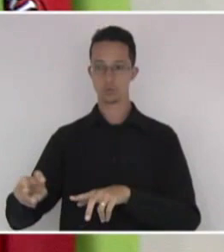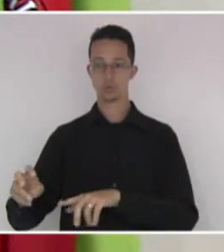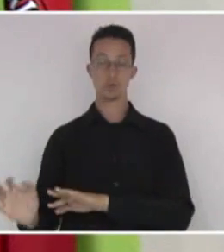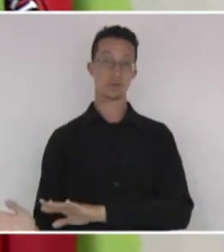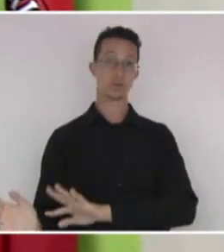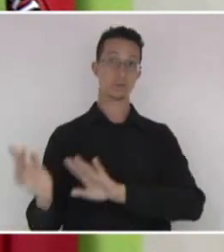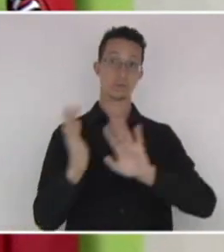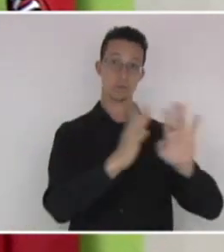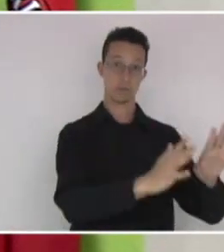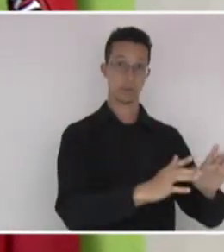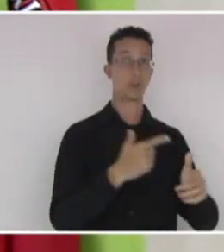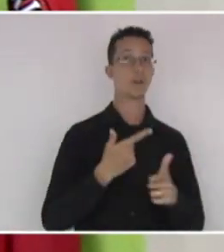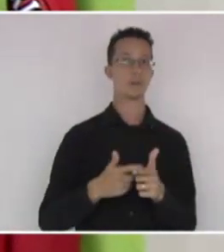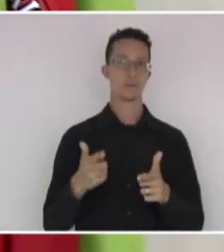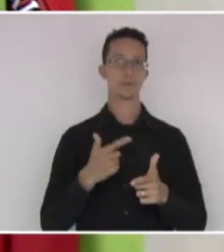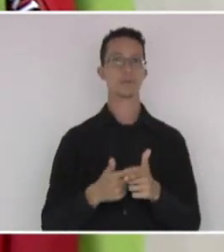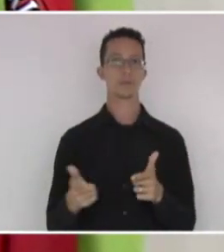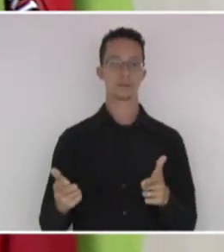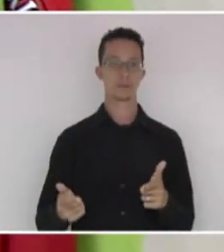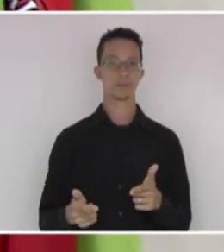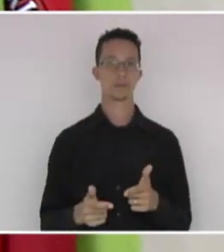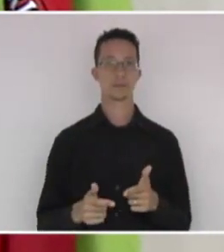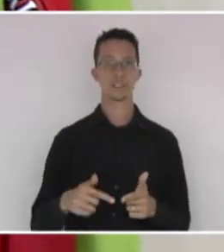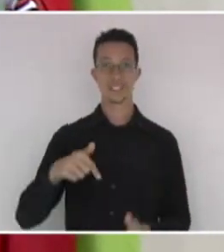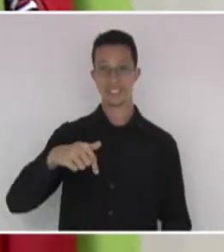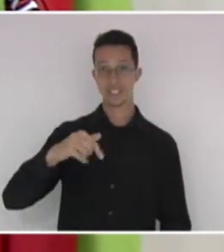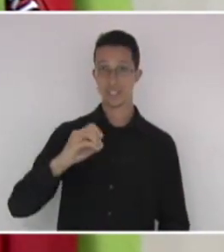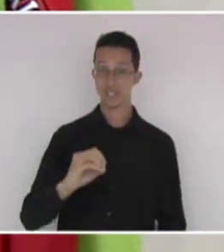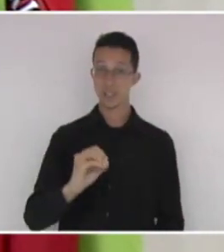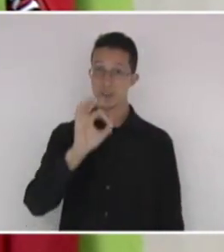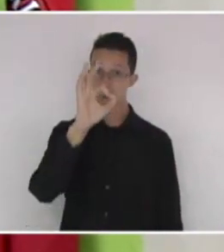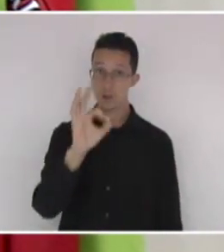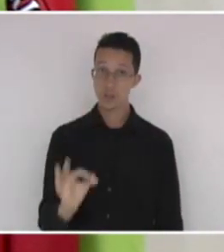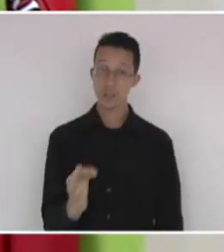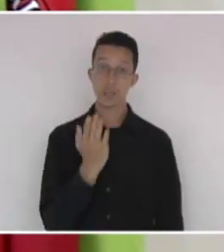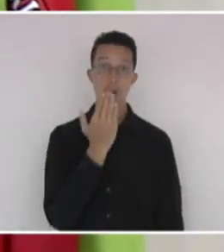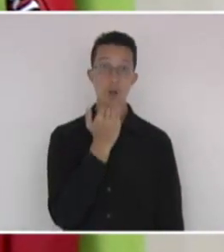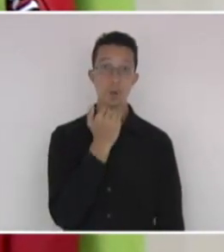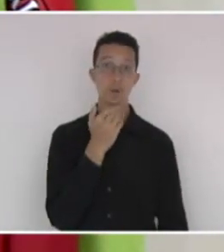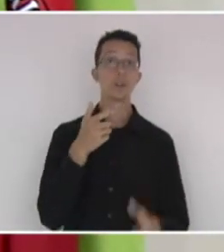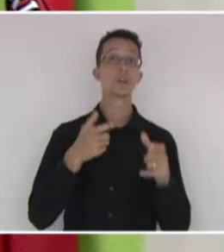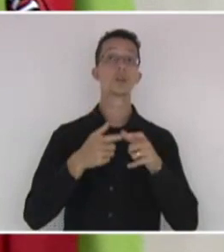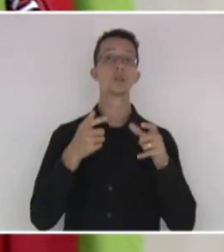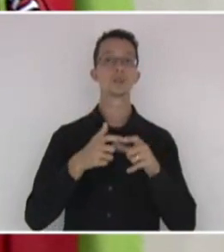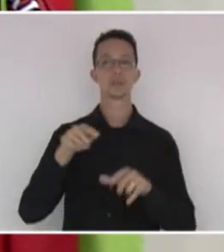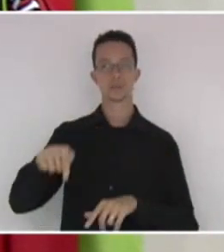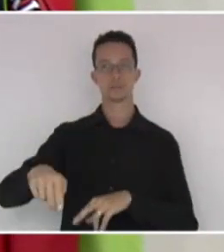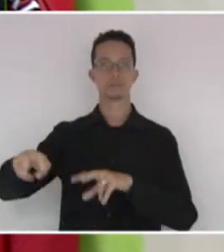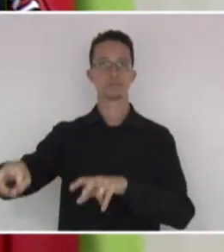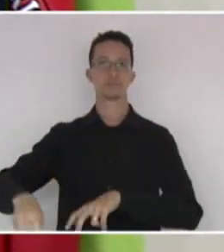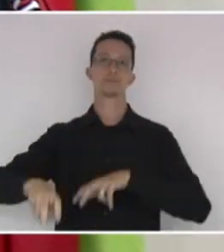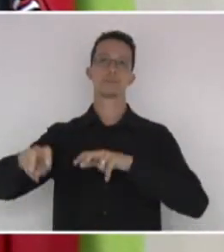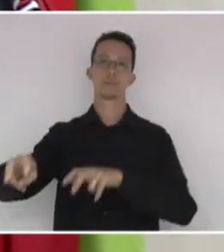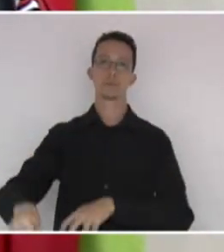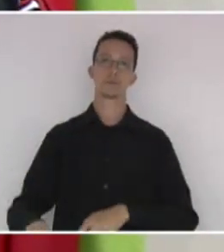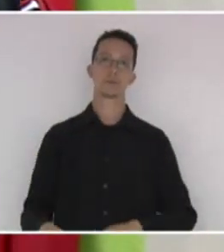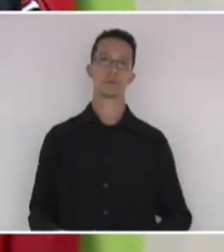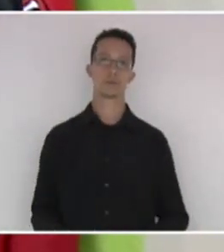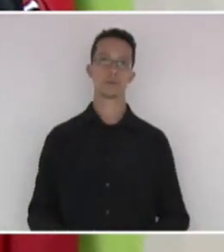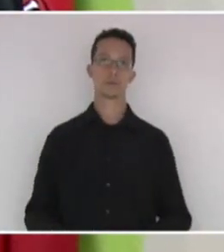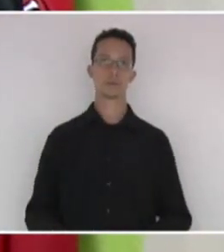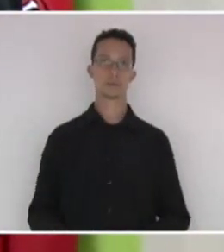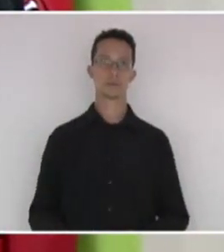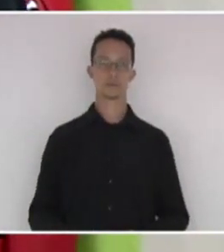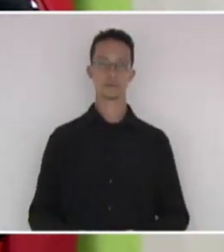gravíssimo. 70% de nossa alimentação é produzida por pequenos agricultores, deputado Altair, que são